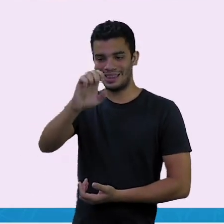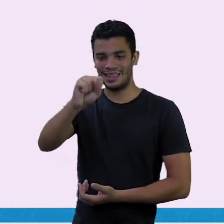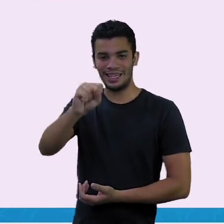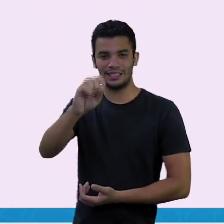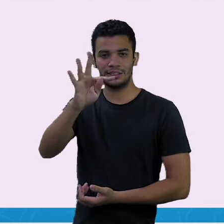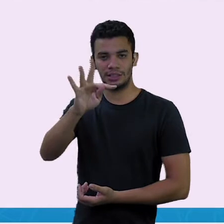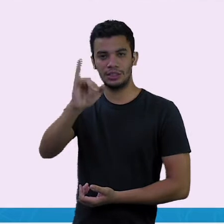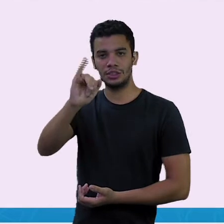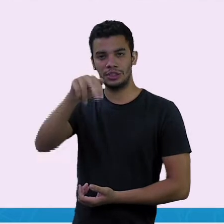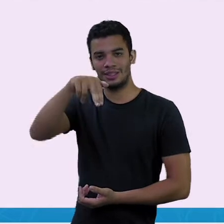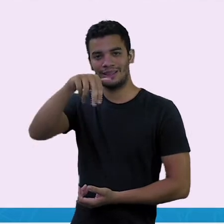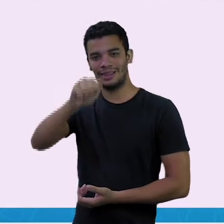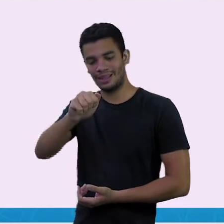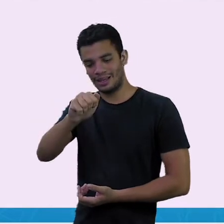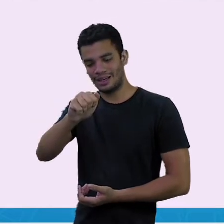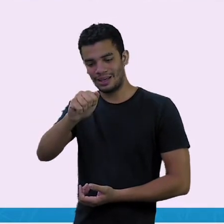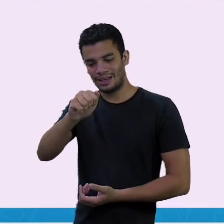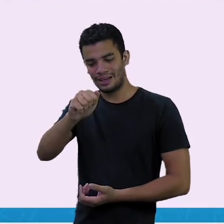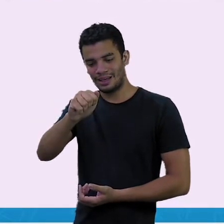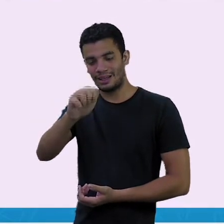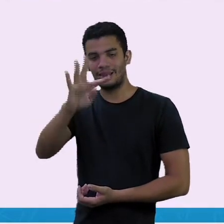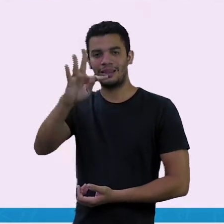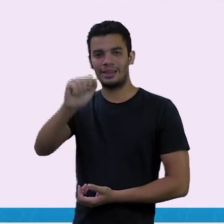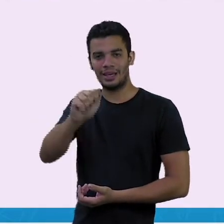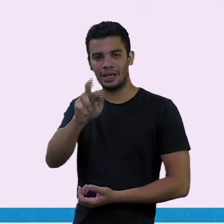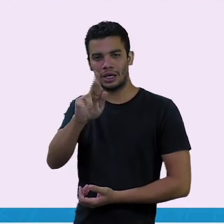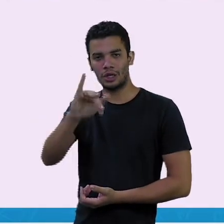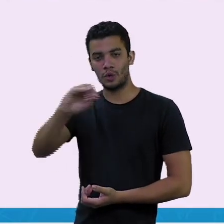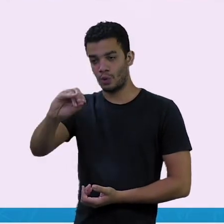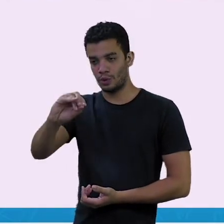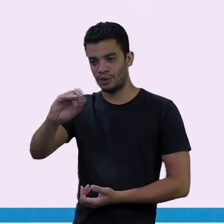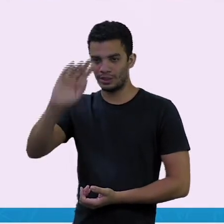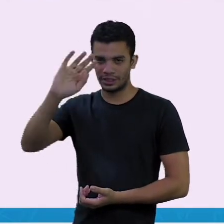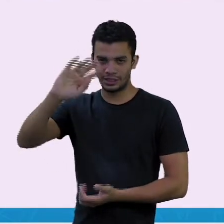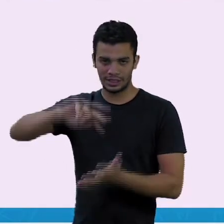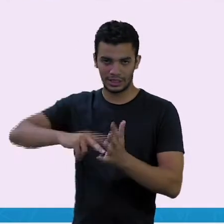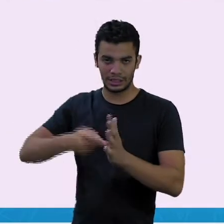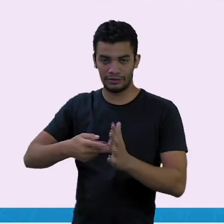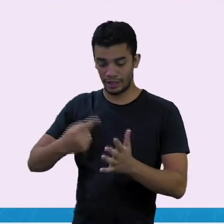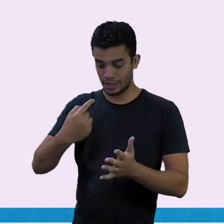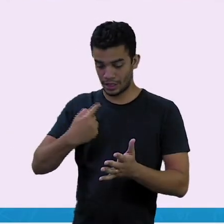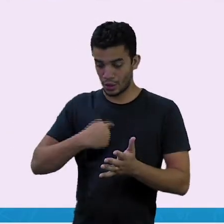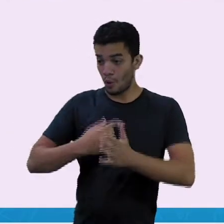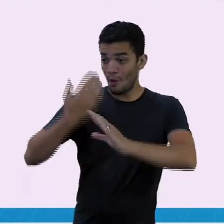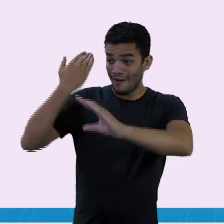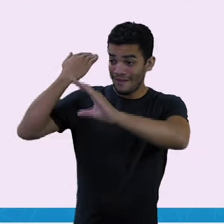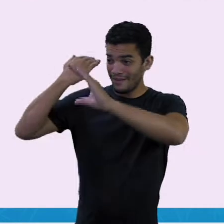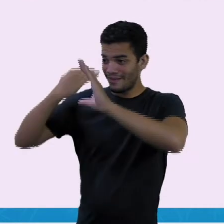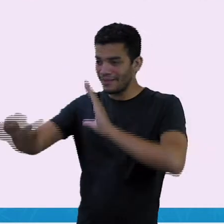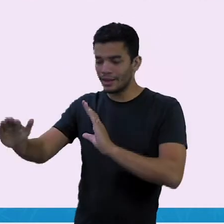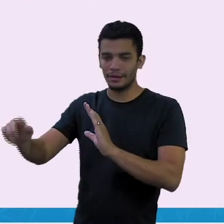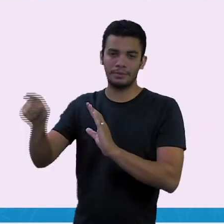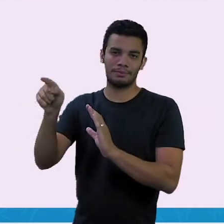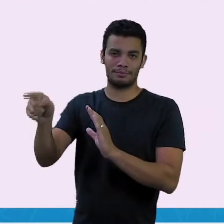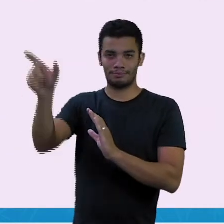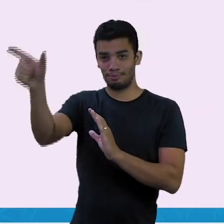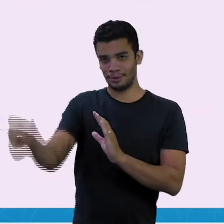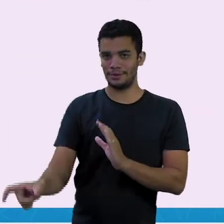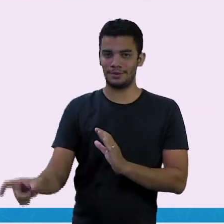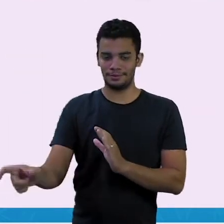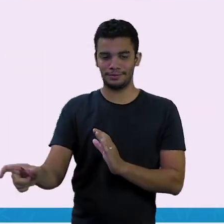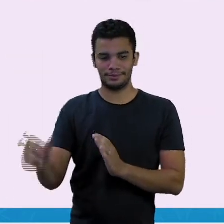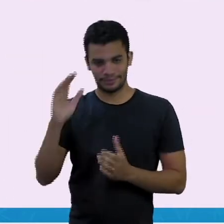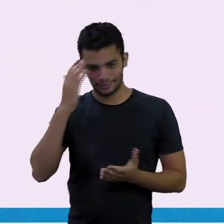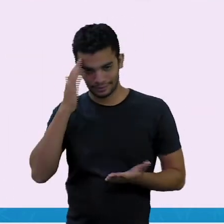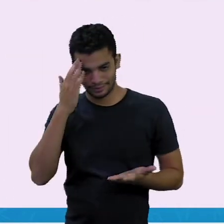livros que me emprestou, em breve irei devolver, é o conteúdo, é a mensagem principal do